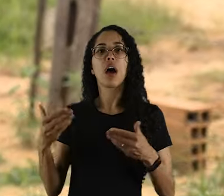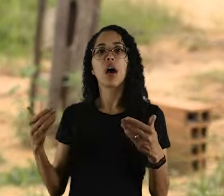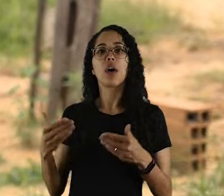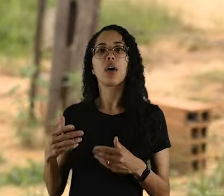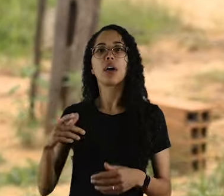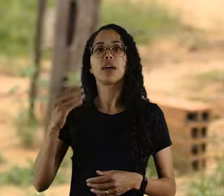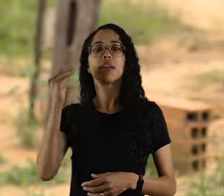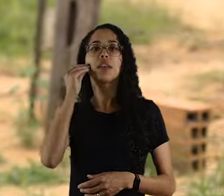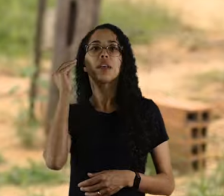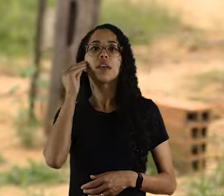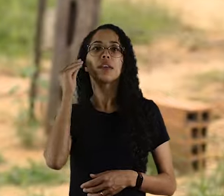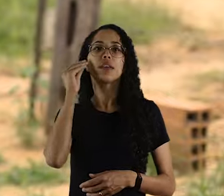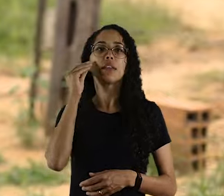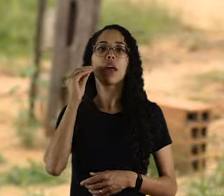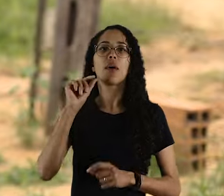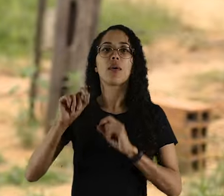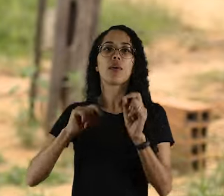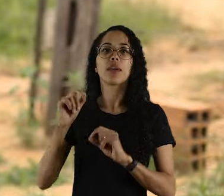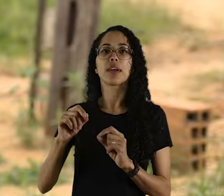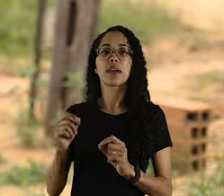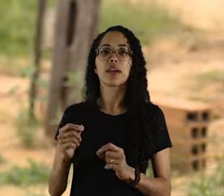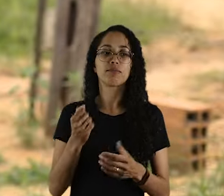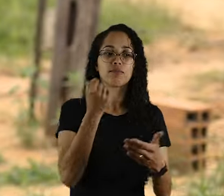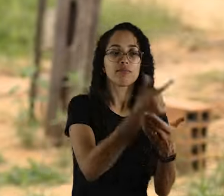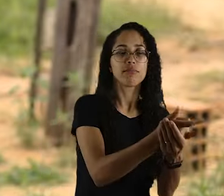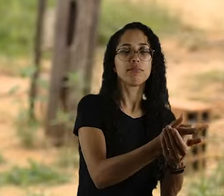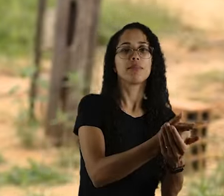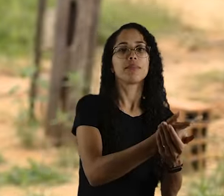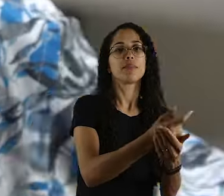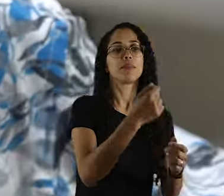outro empréstimo para o score subir mais, para a